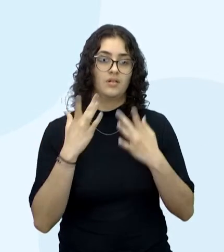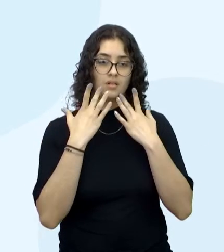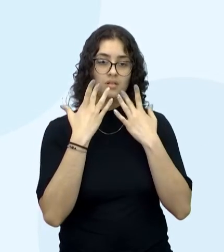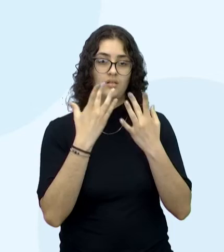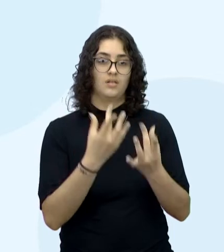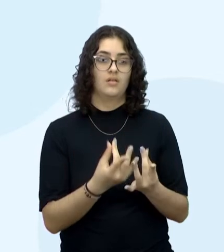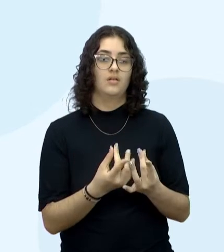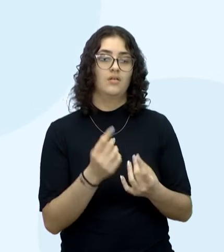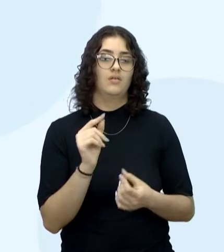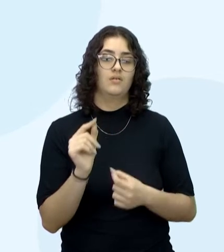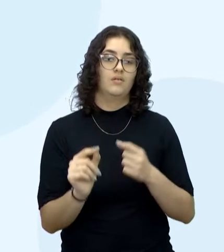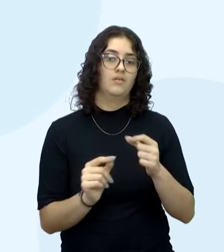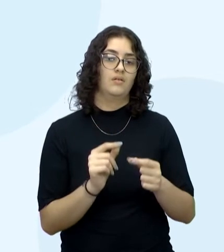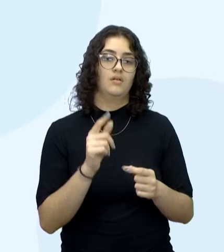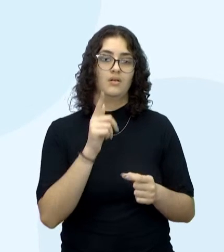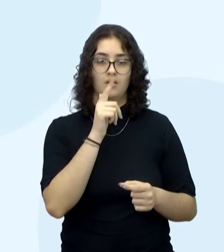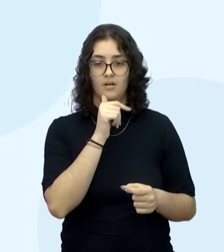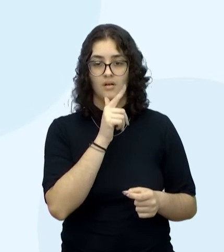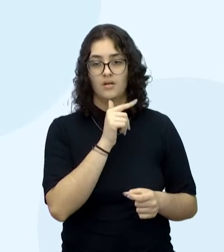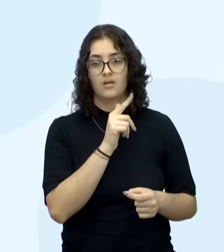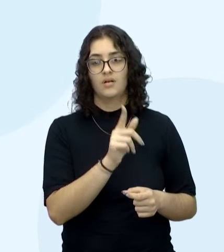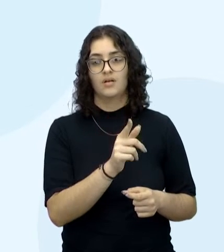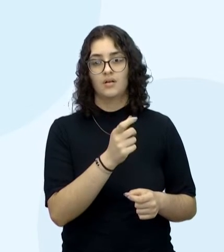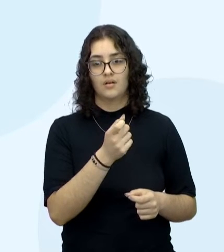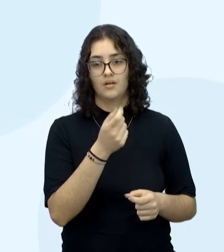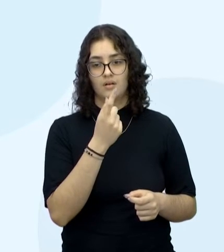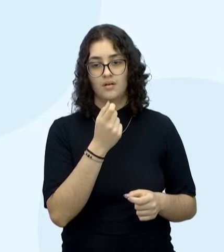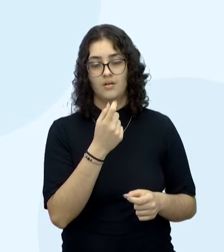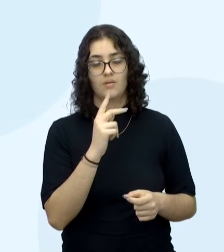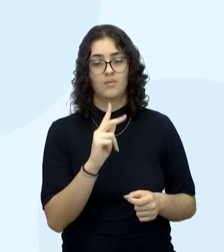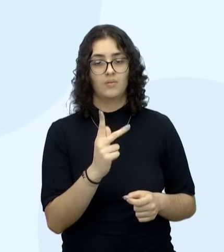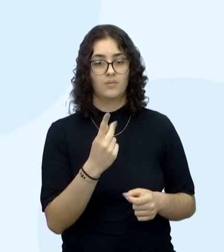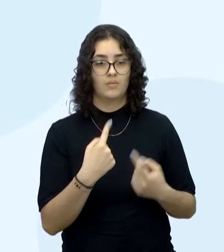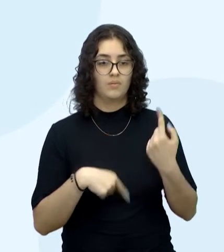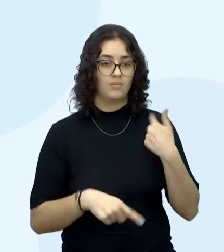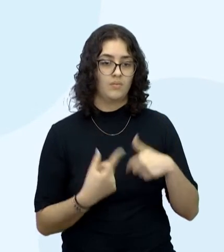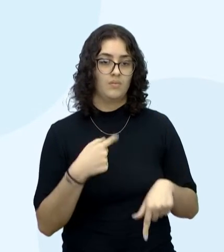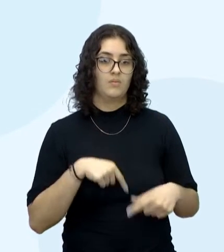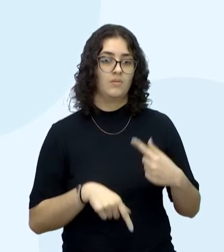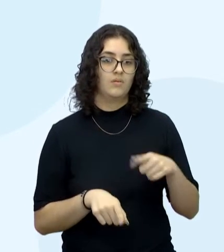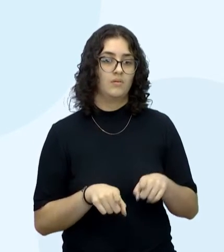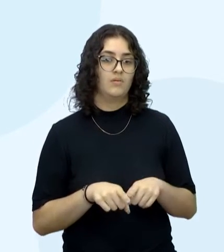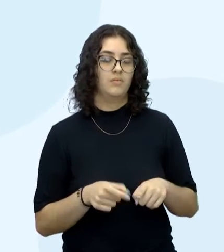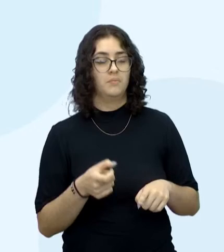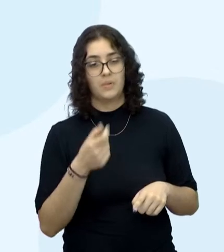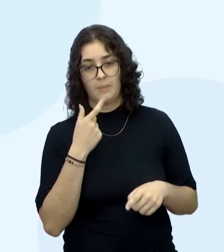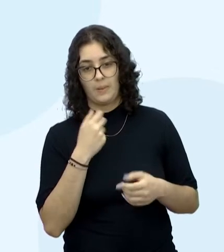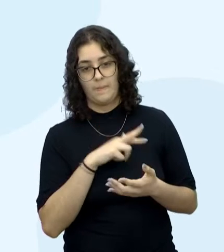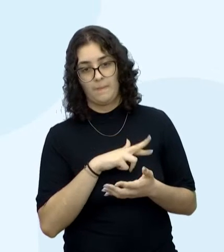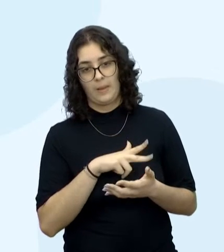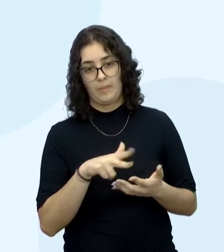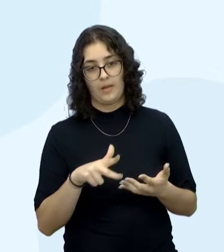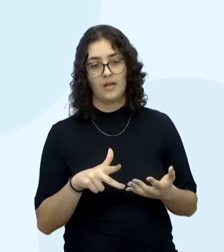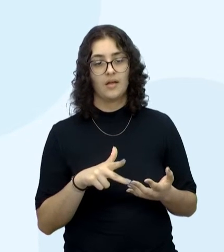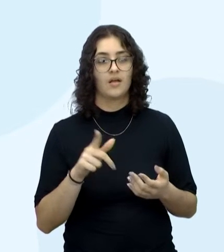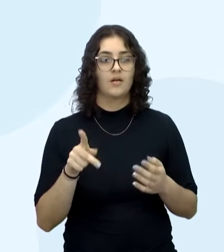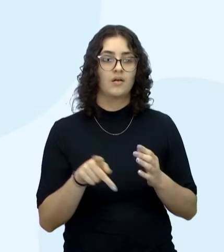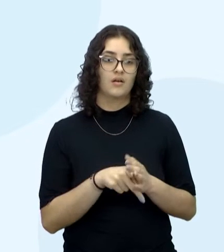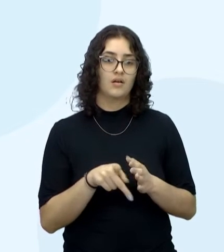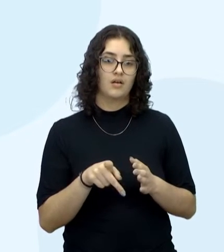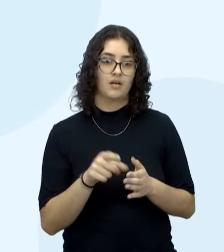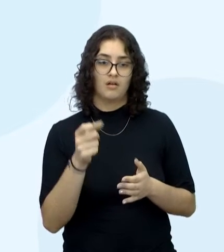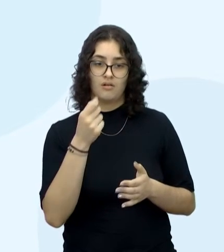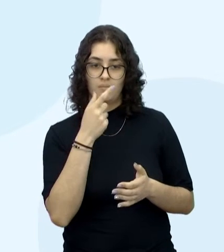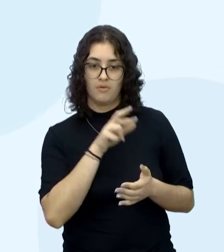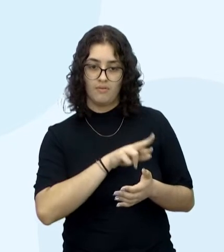atenção para a contaminação hídrica por antibióticos, hormônicos e analgésicos. Esses fármacos